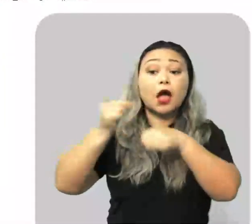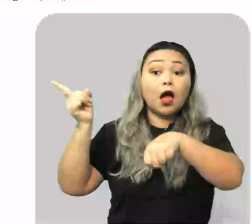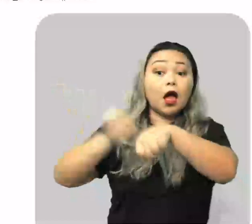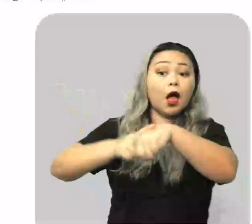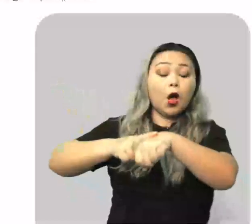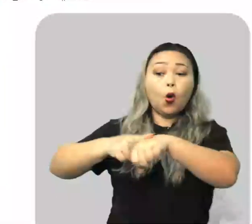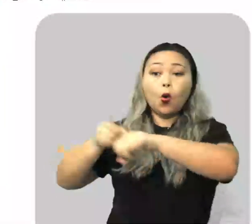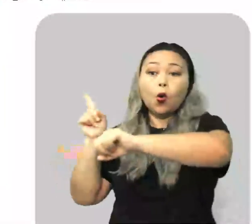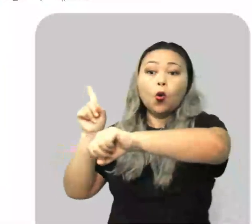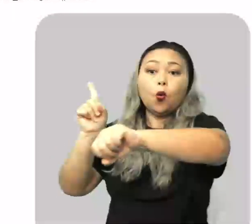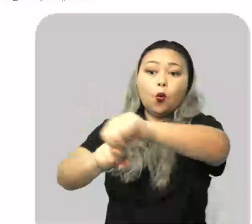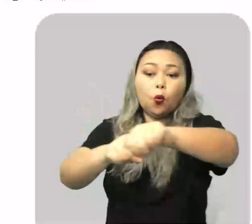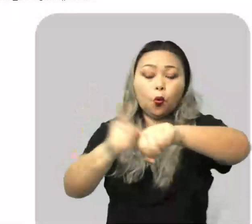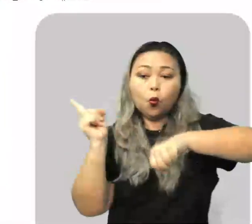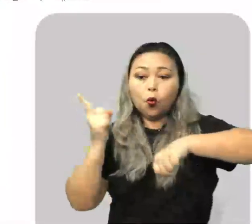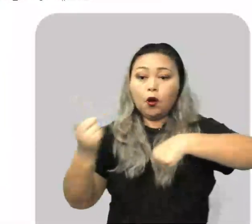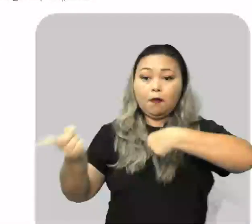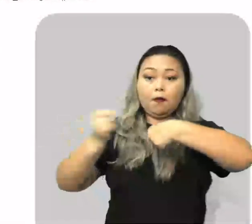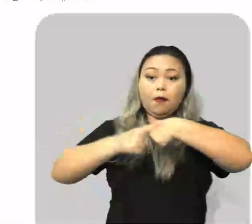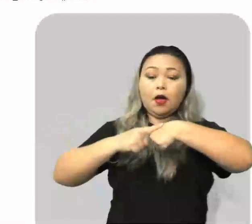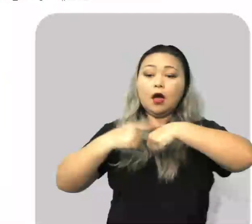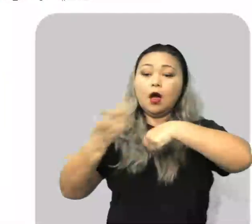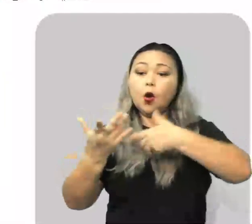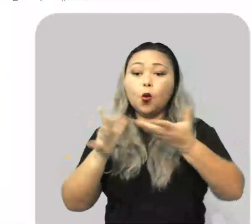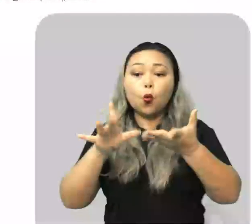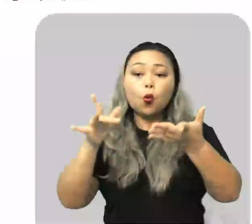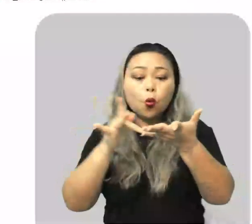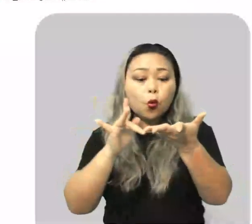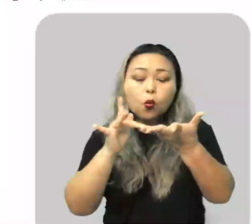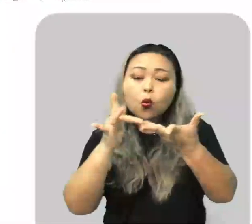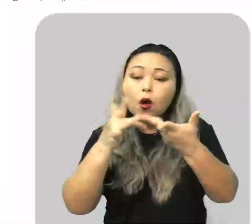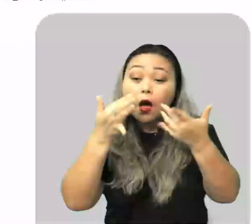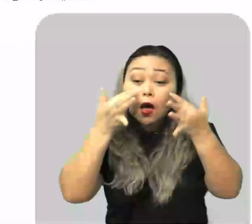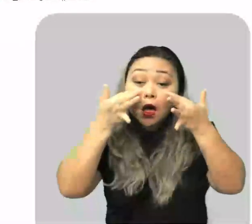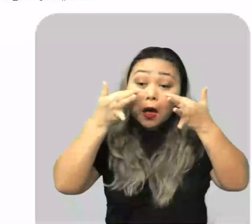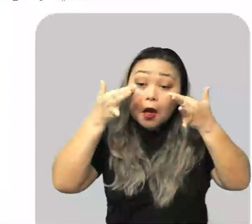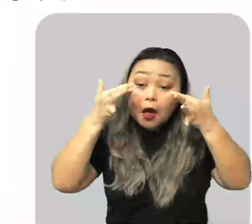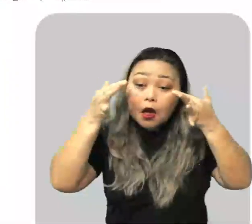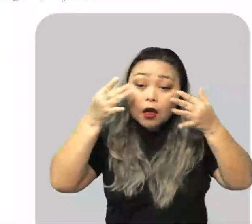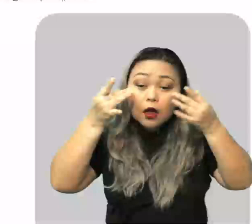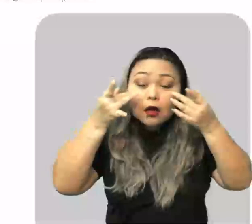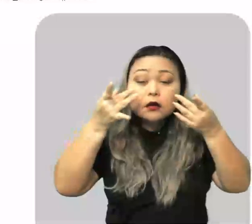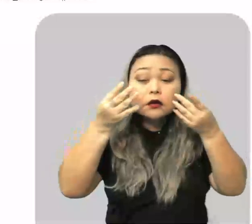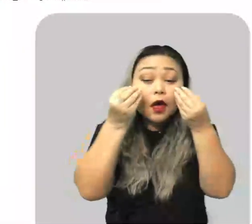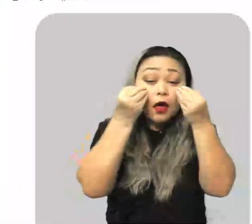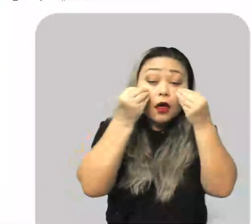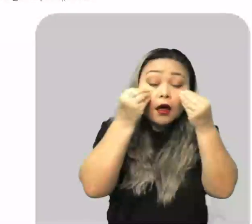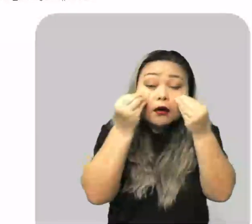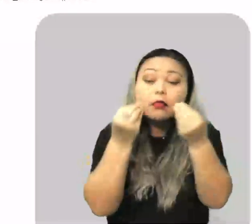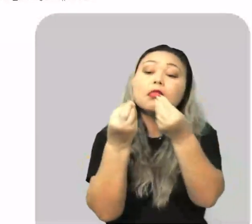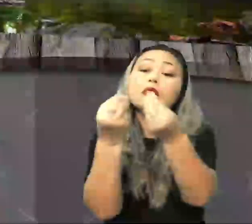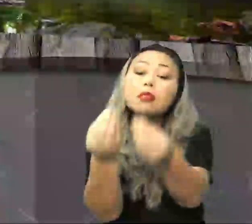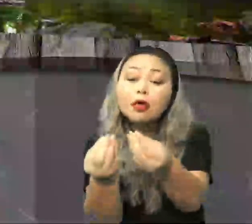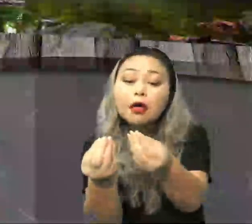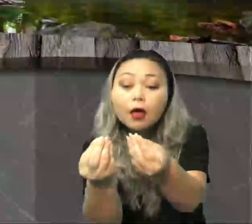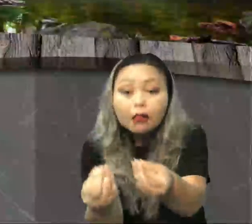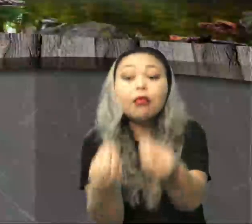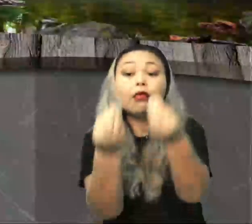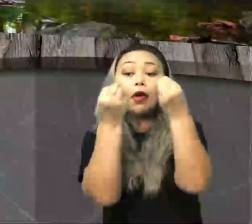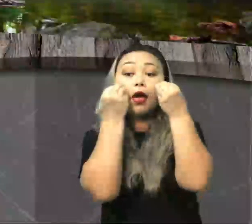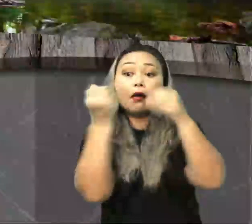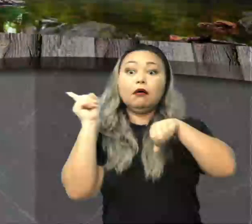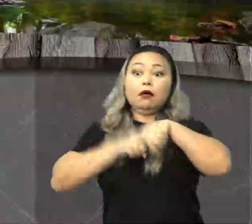contagiosa, sendo transmitida pelo contato com as mãos, secreções oculares da pessoa que está infectada. Então,